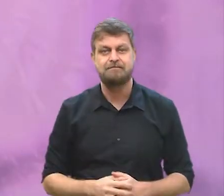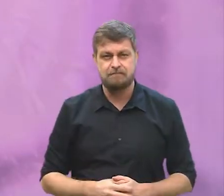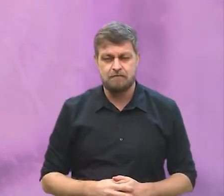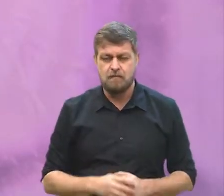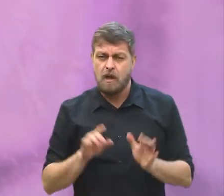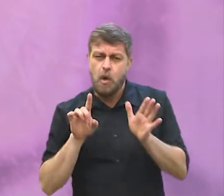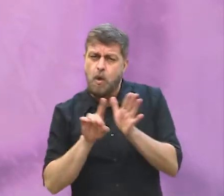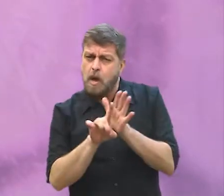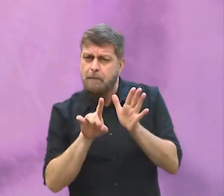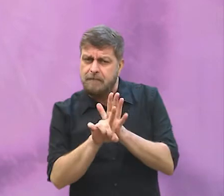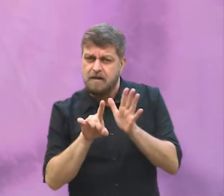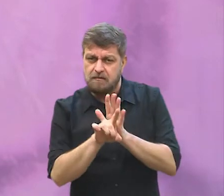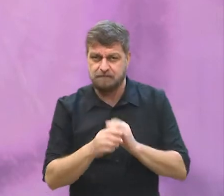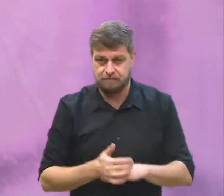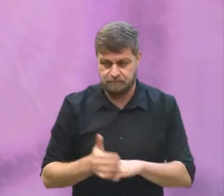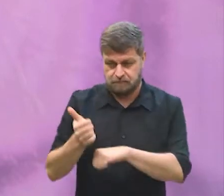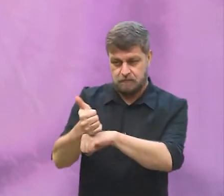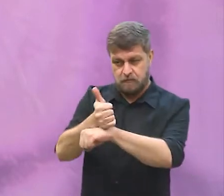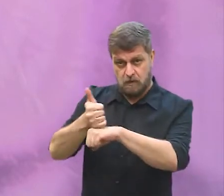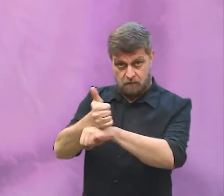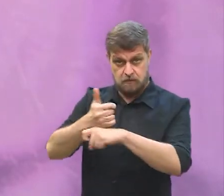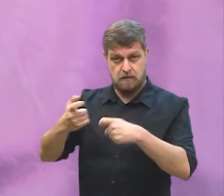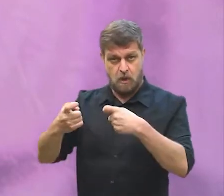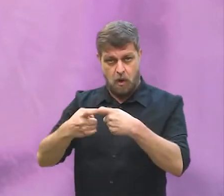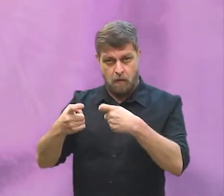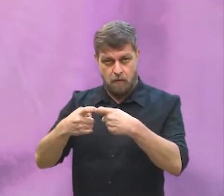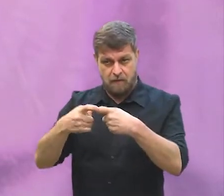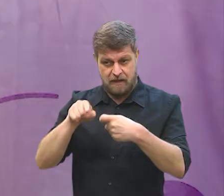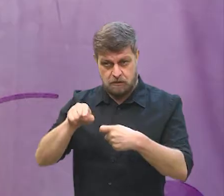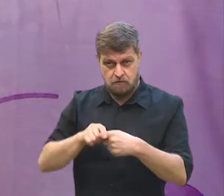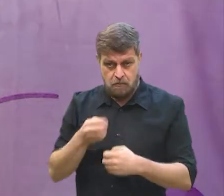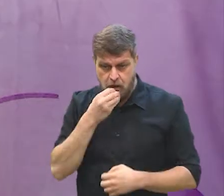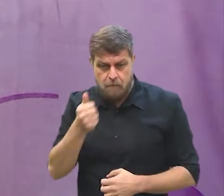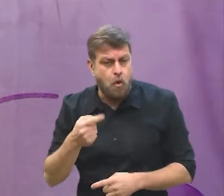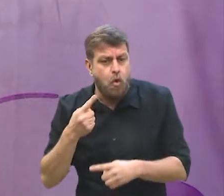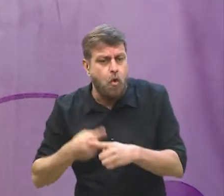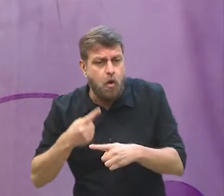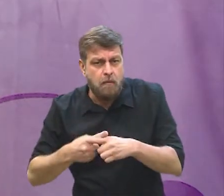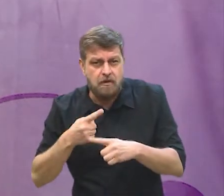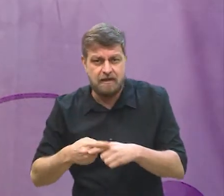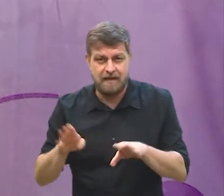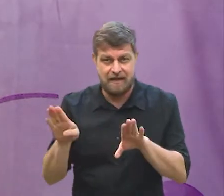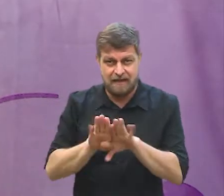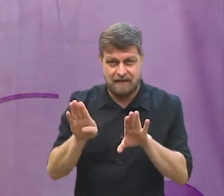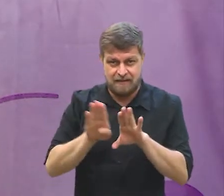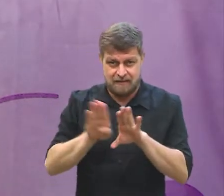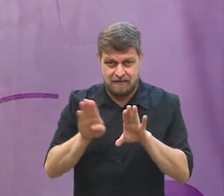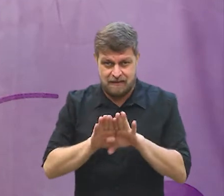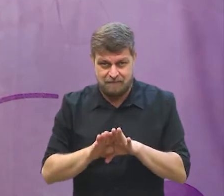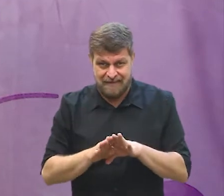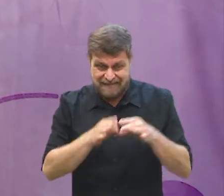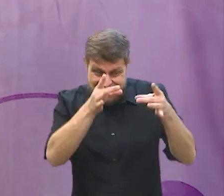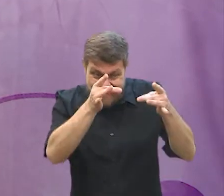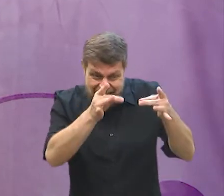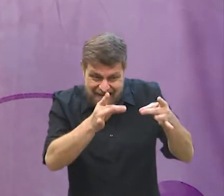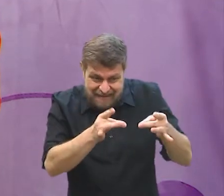perguntar pro profissional, pro médico, quais são as vantagens, né? Deixa também a cirurgia mais